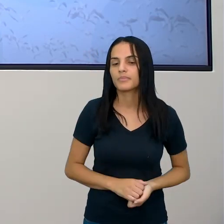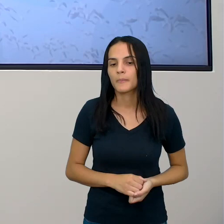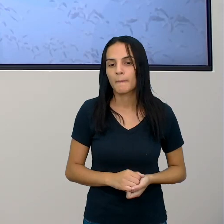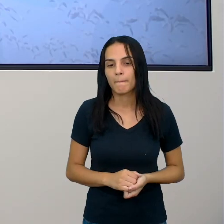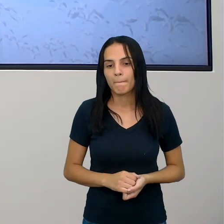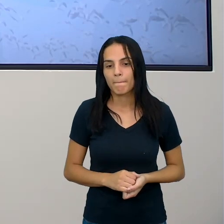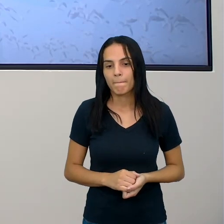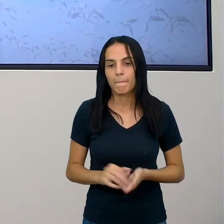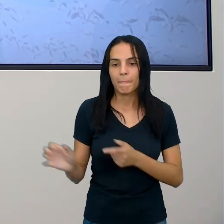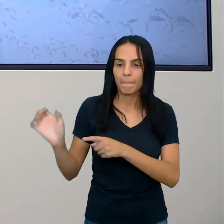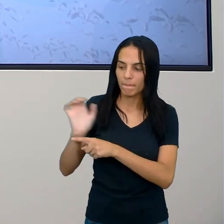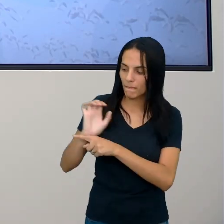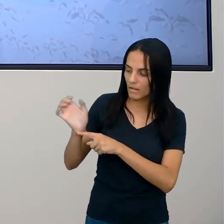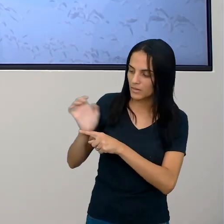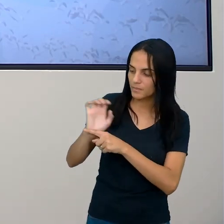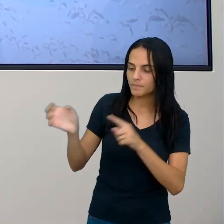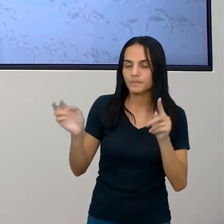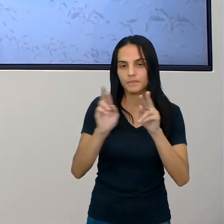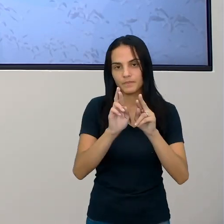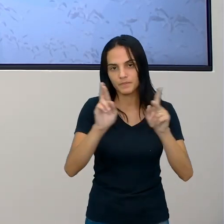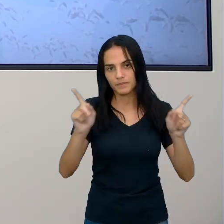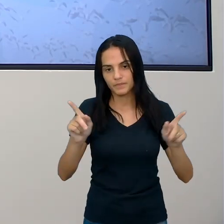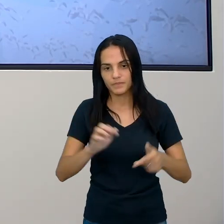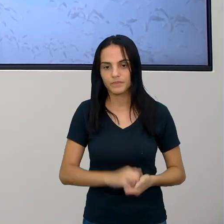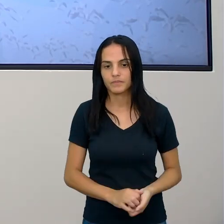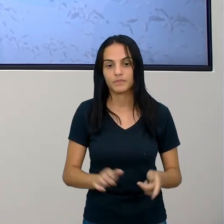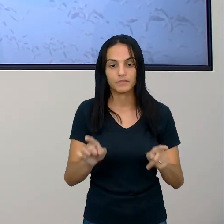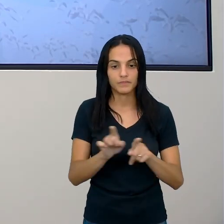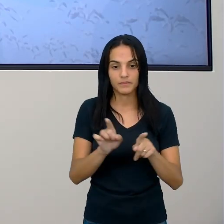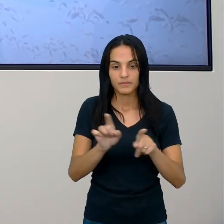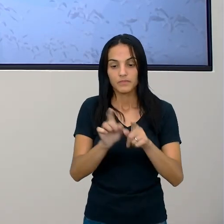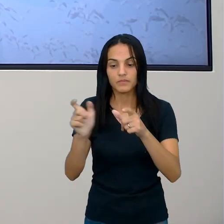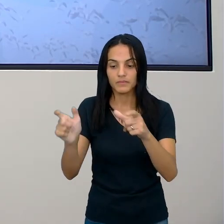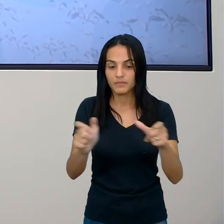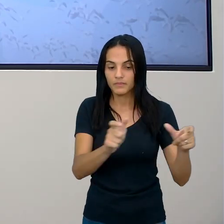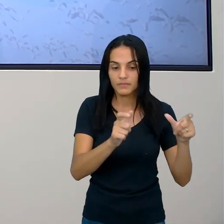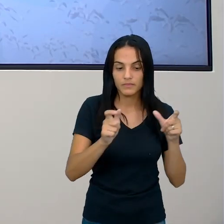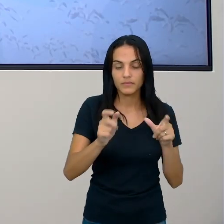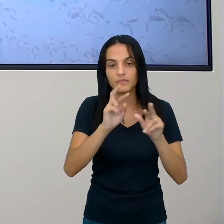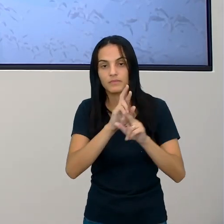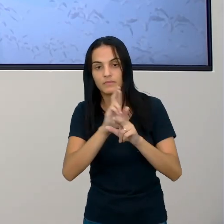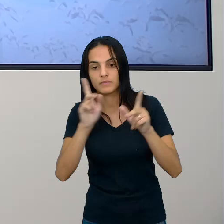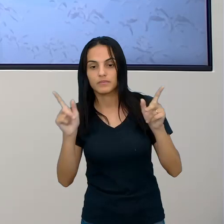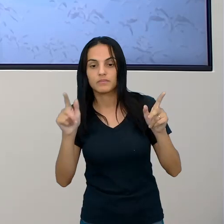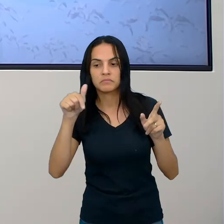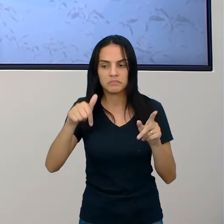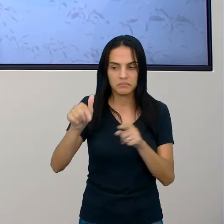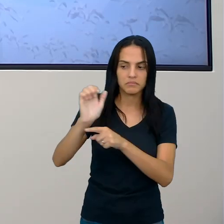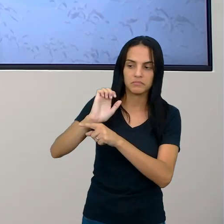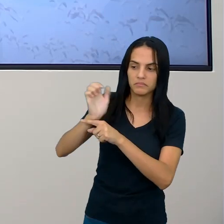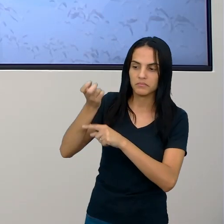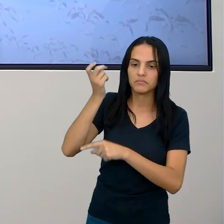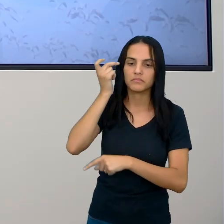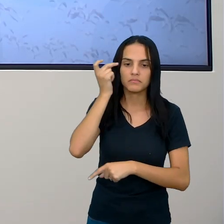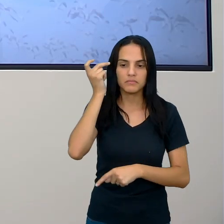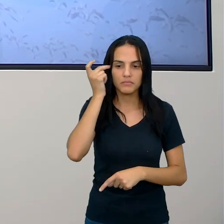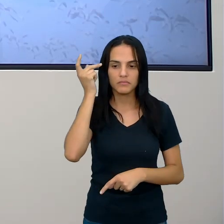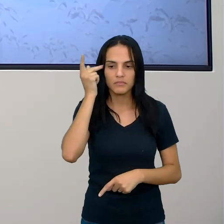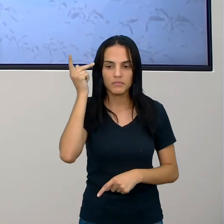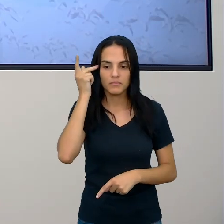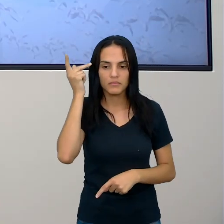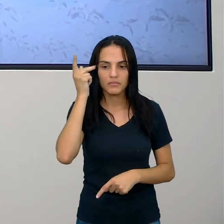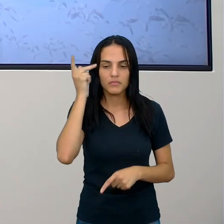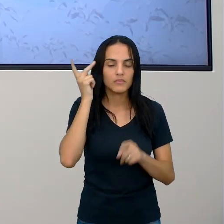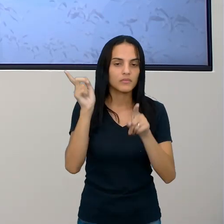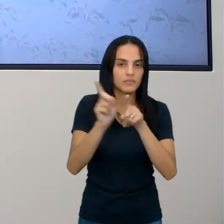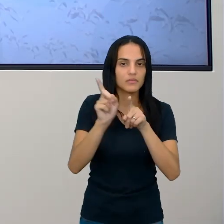entre estados diferentes, entre lugares diferentes, e o estado de São Paulo, ele recebeu